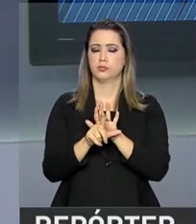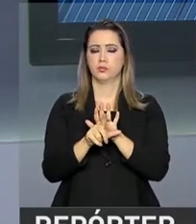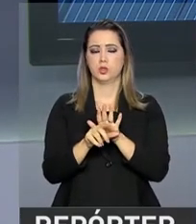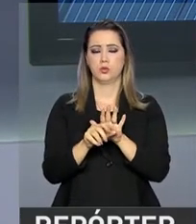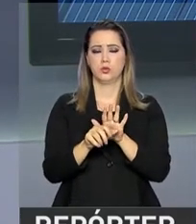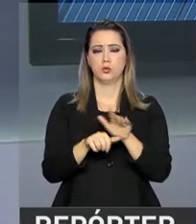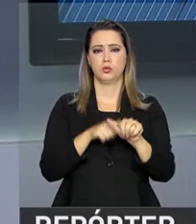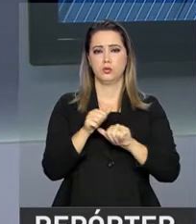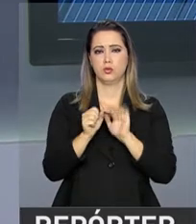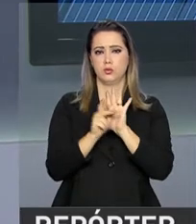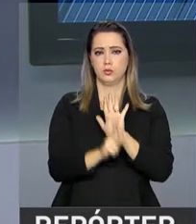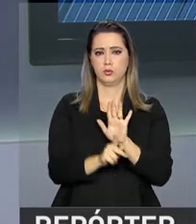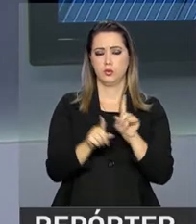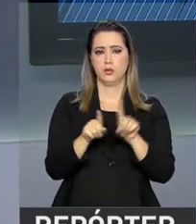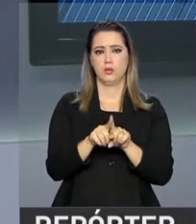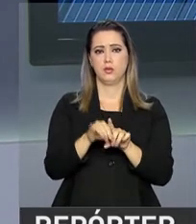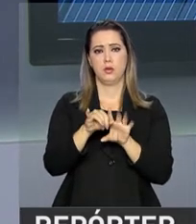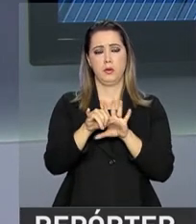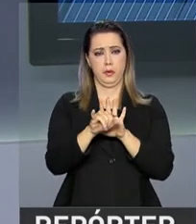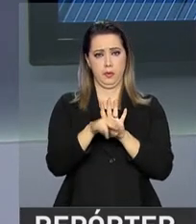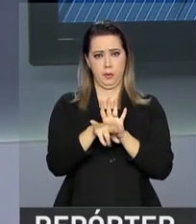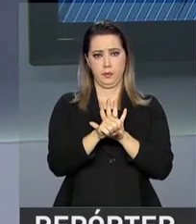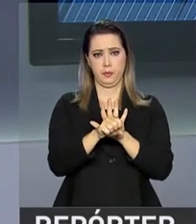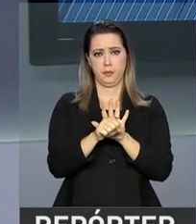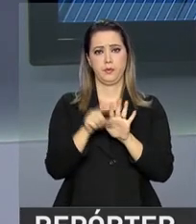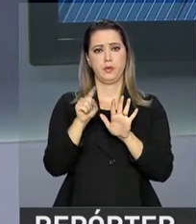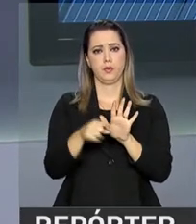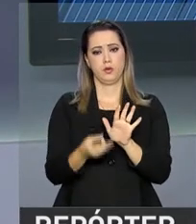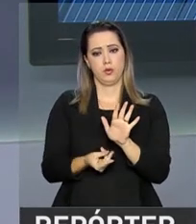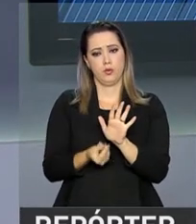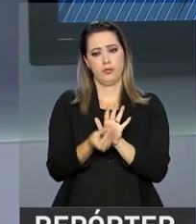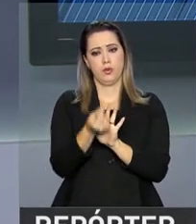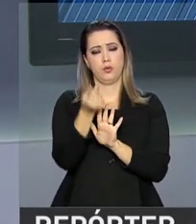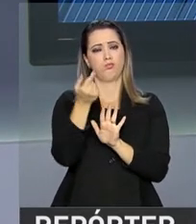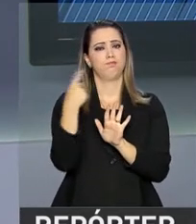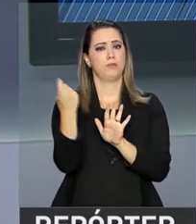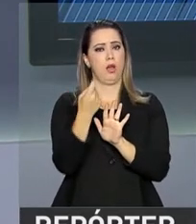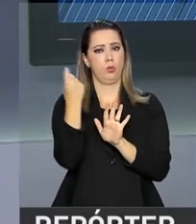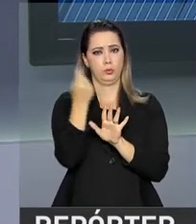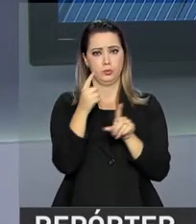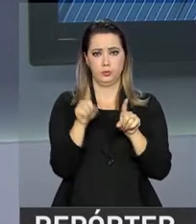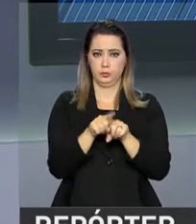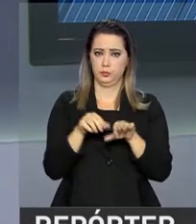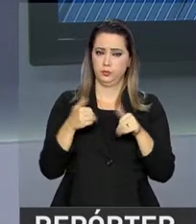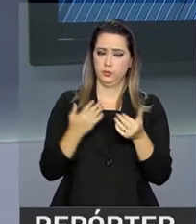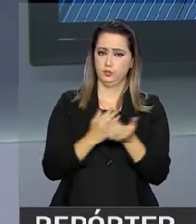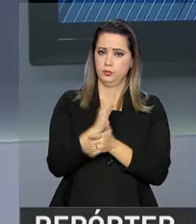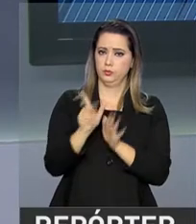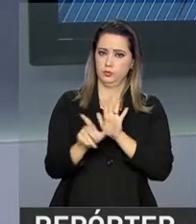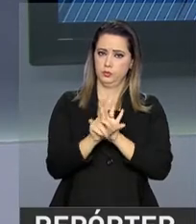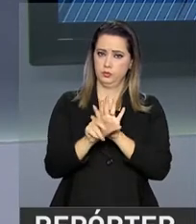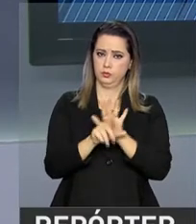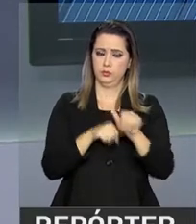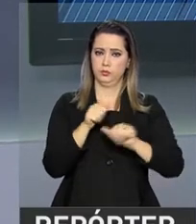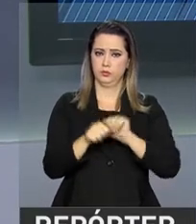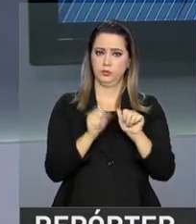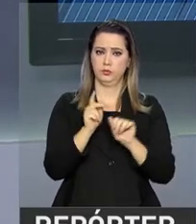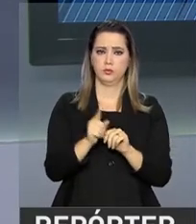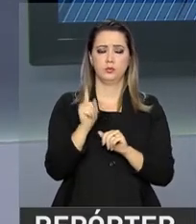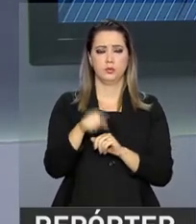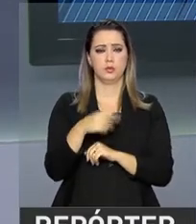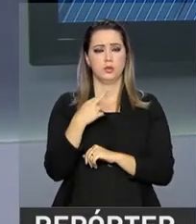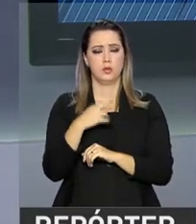que representa um percentual crescente do orçamento para me para meirelles a aprovação da reforma pelo congresso pode